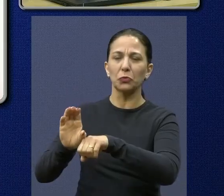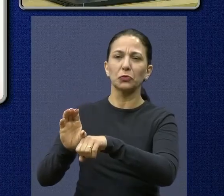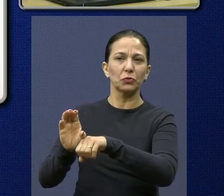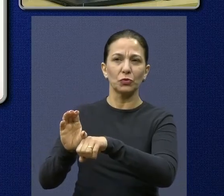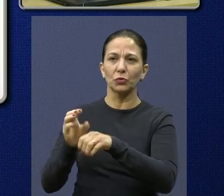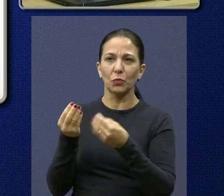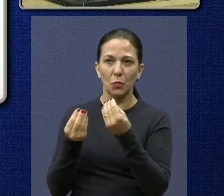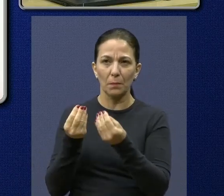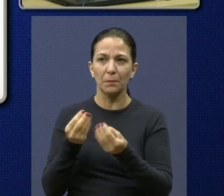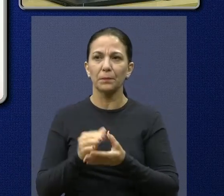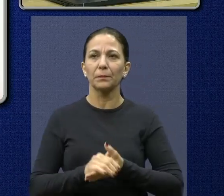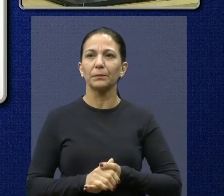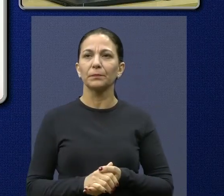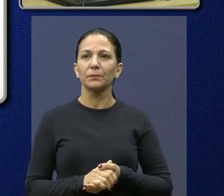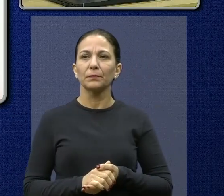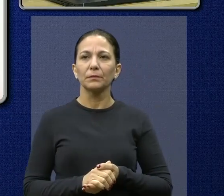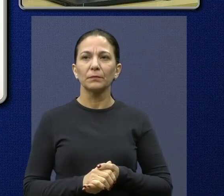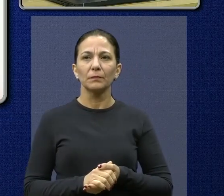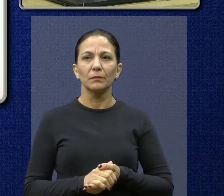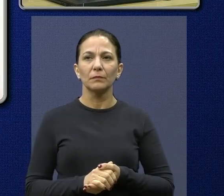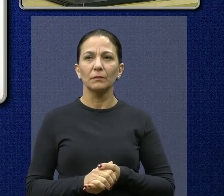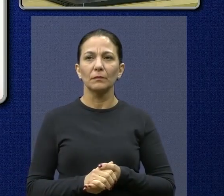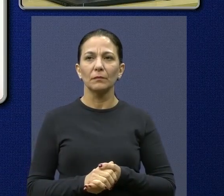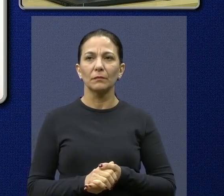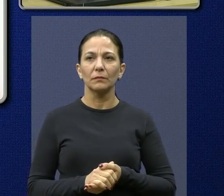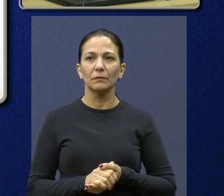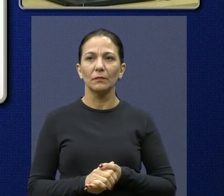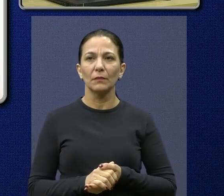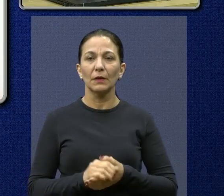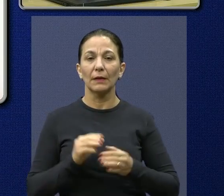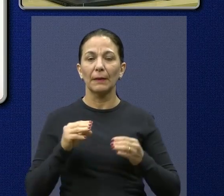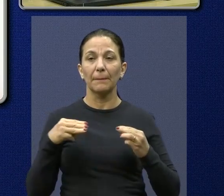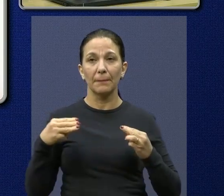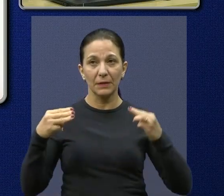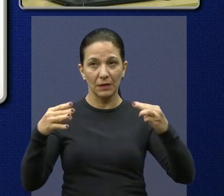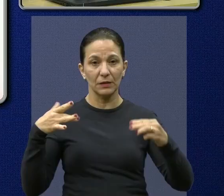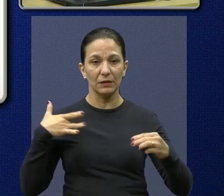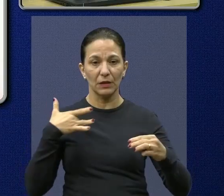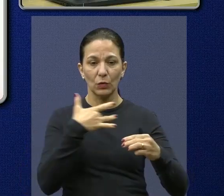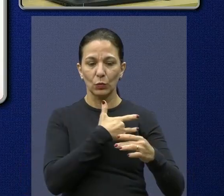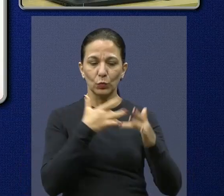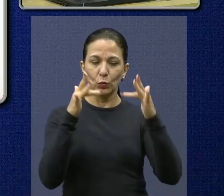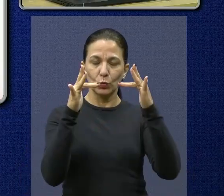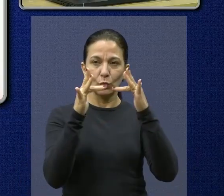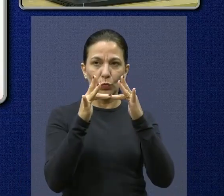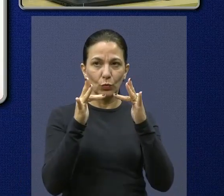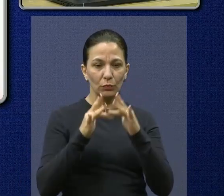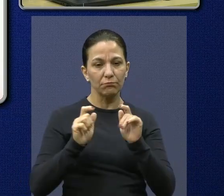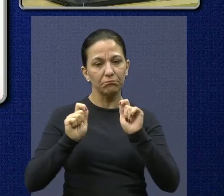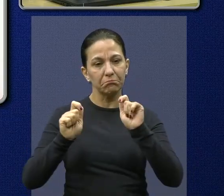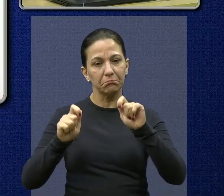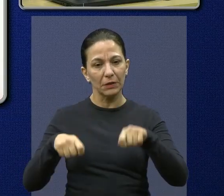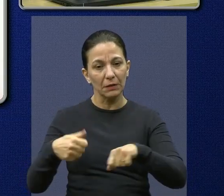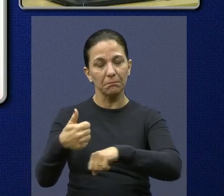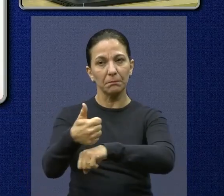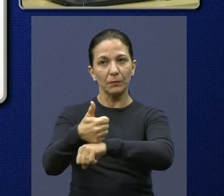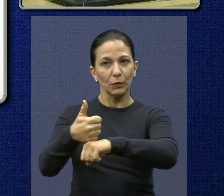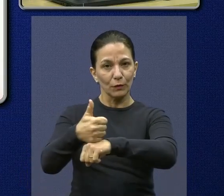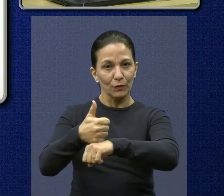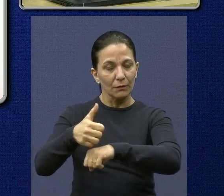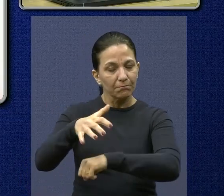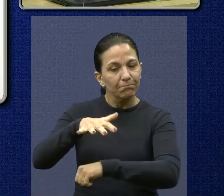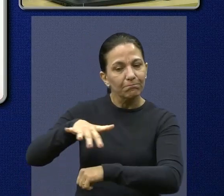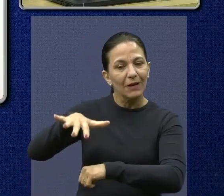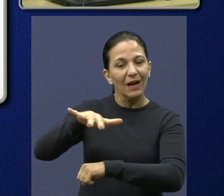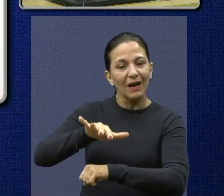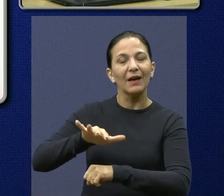Sim, a gente já vem em contato com o Ministério da Saúde, né, para capacitação dos